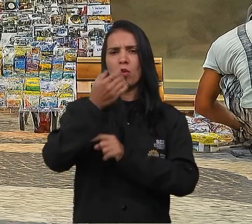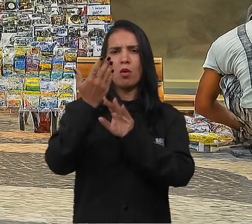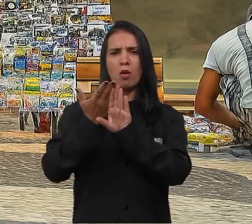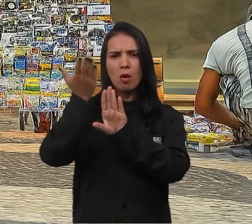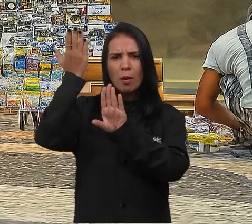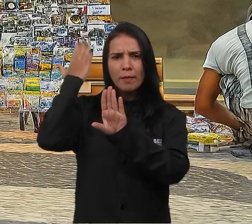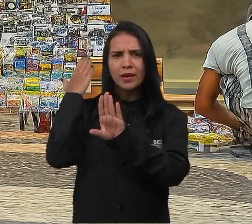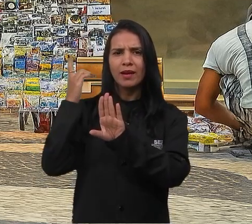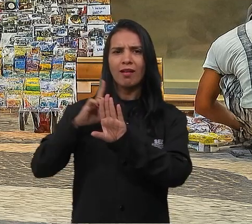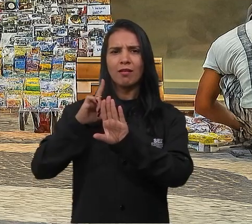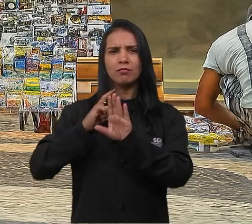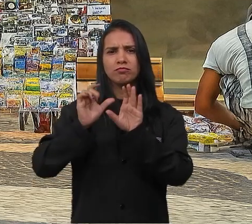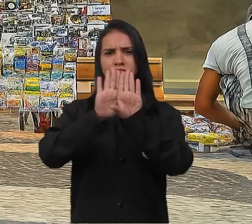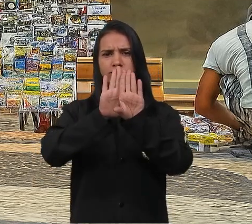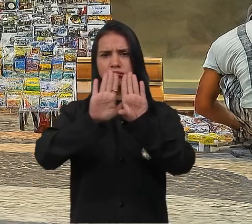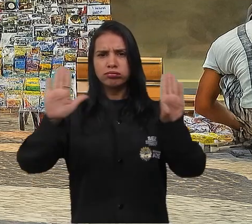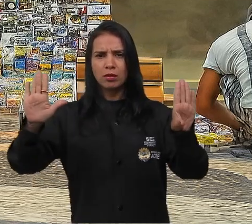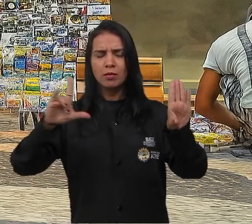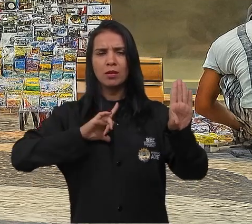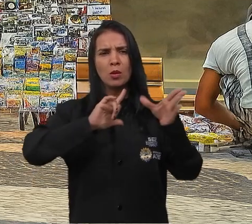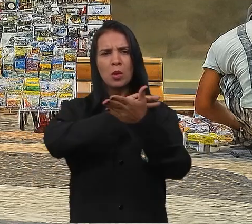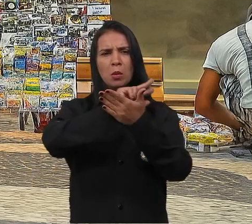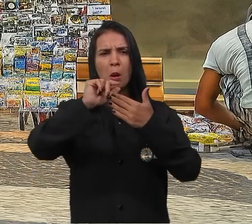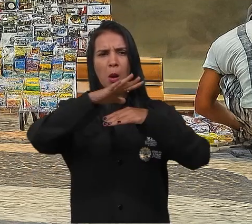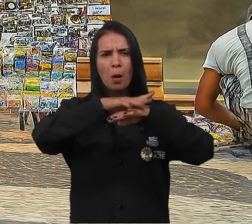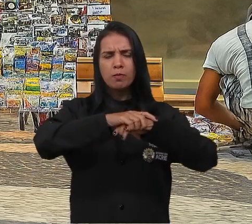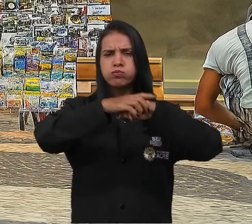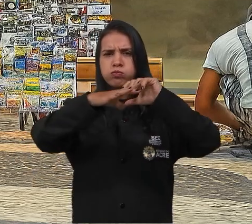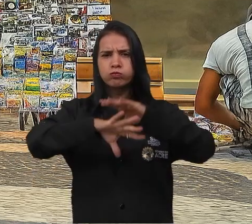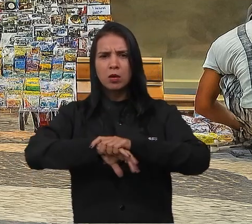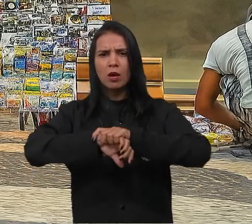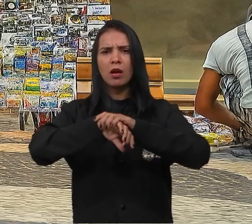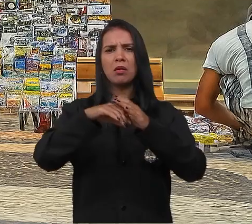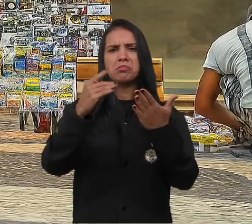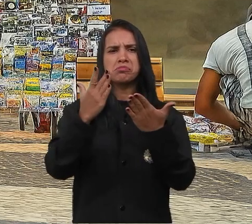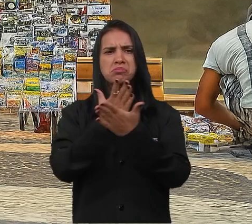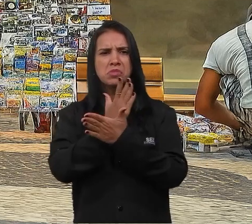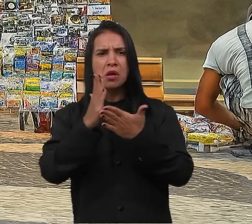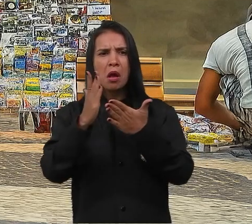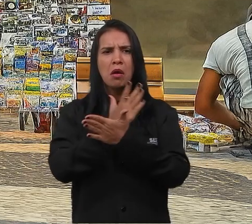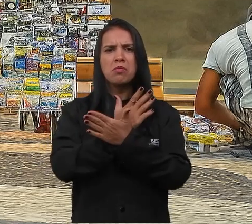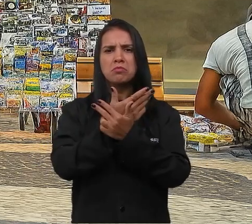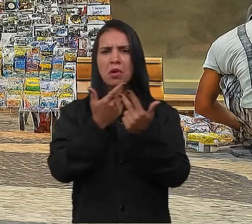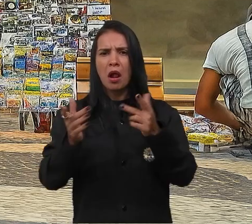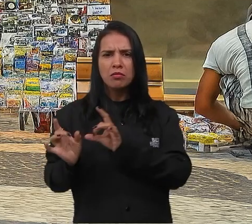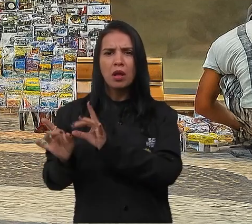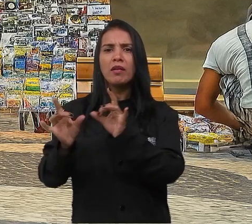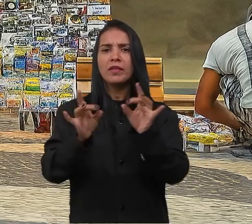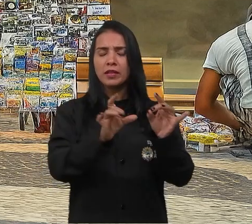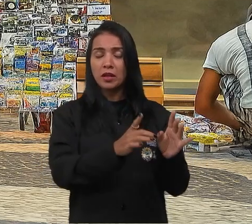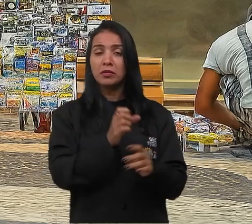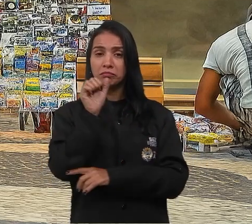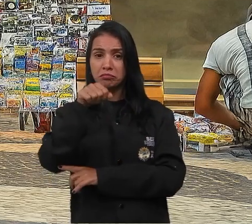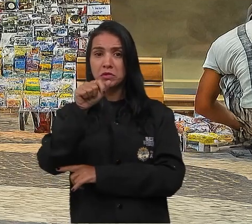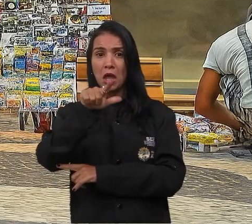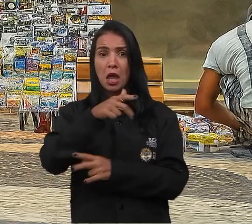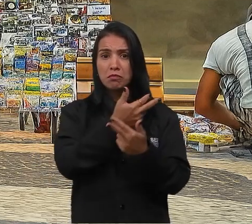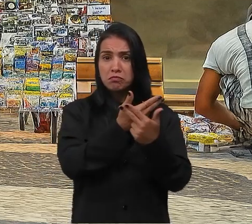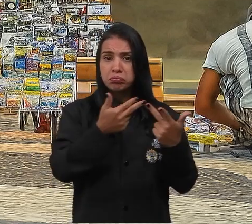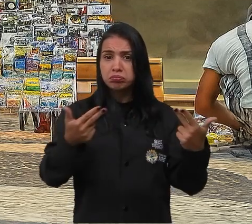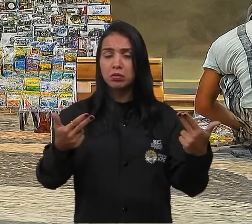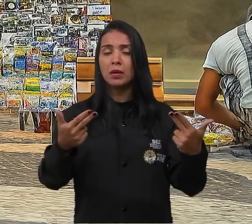vários objetos, ou seja, ele está comercializando alguma coisa. E vários produtos, eles